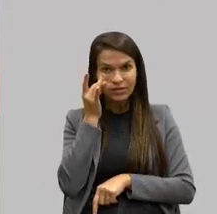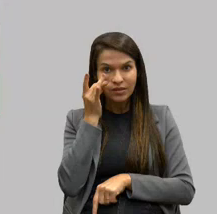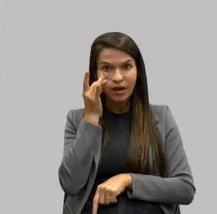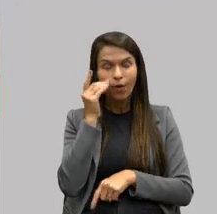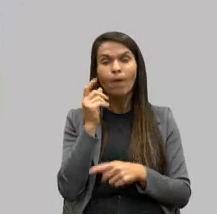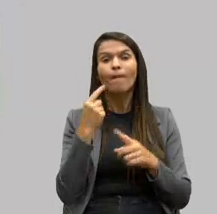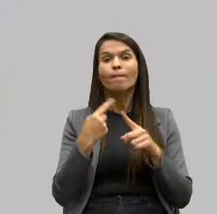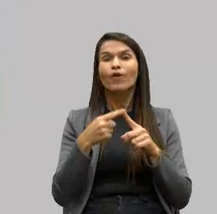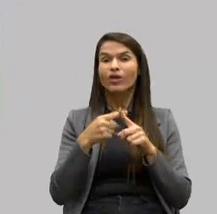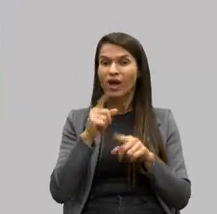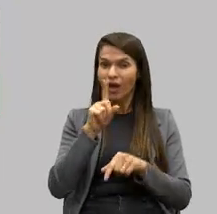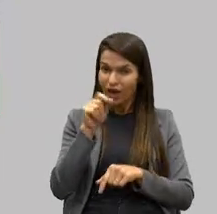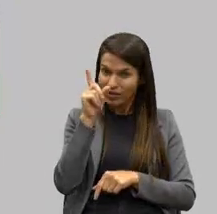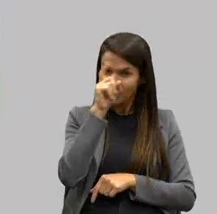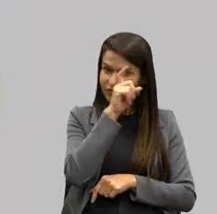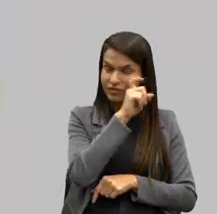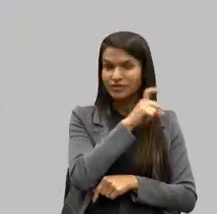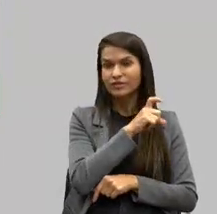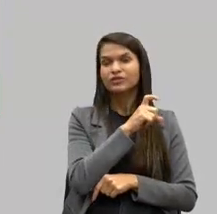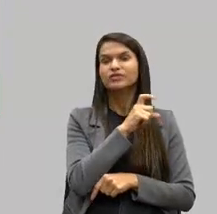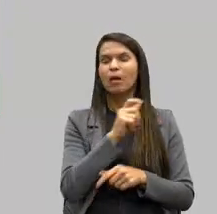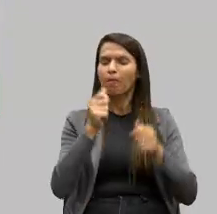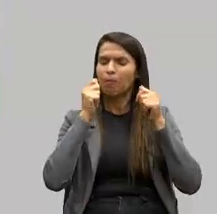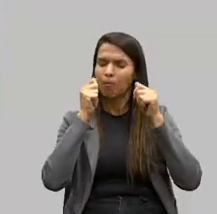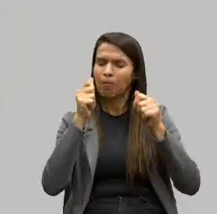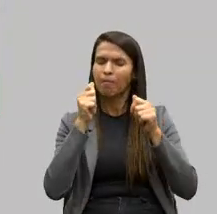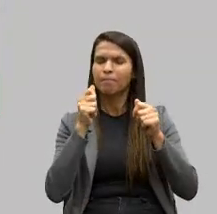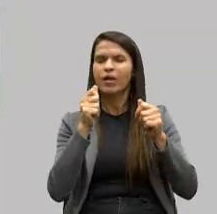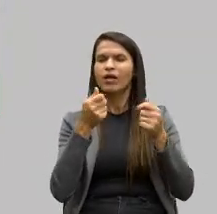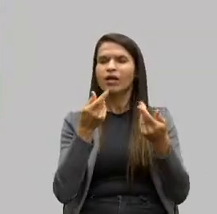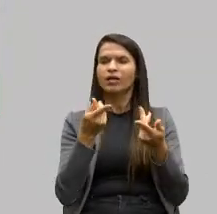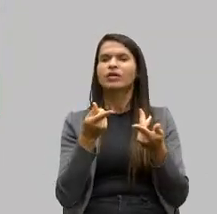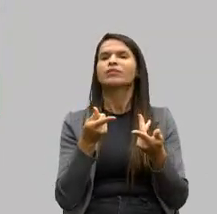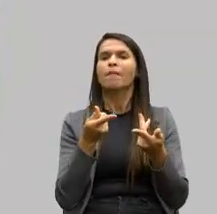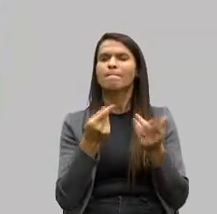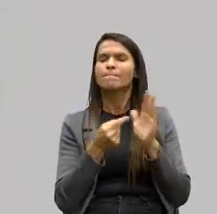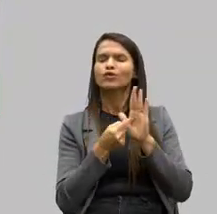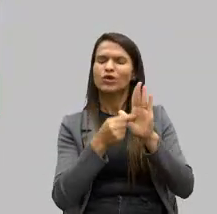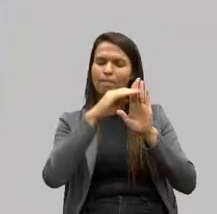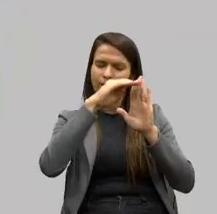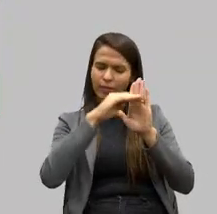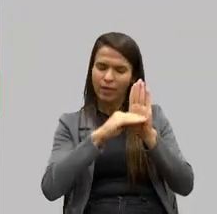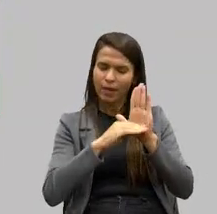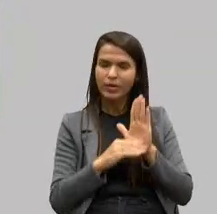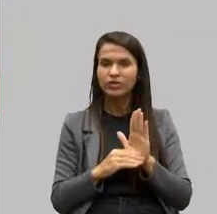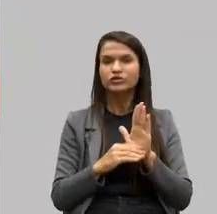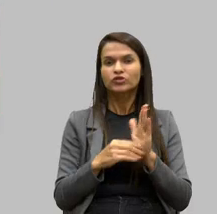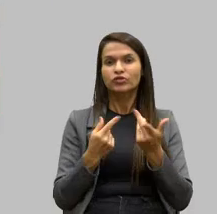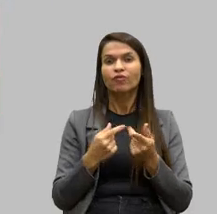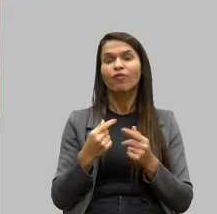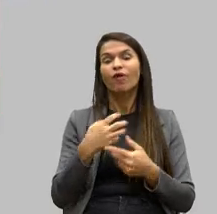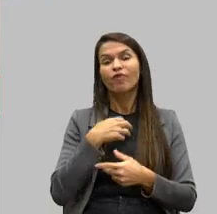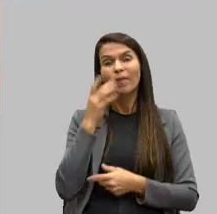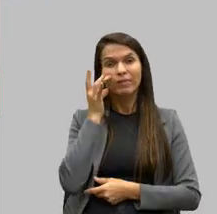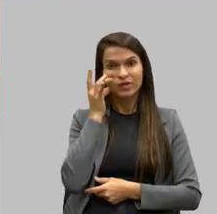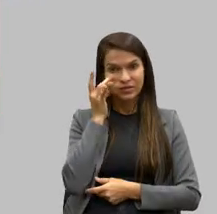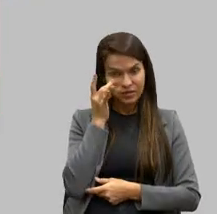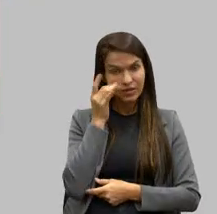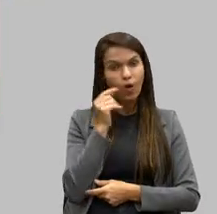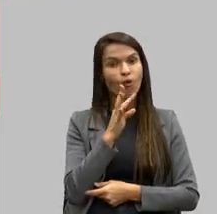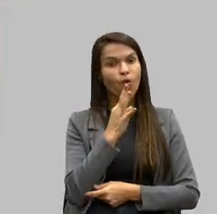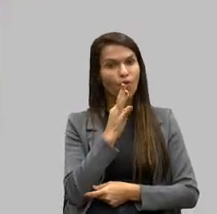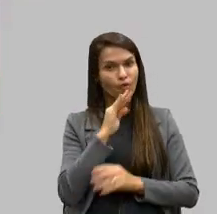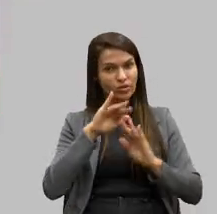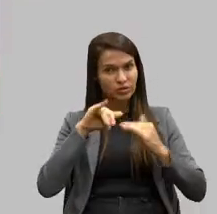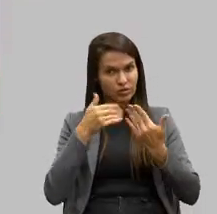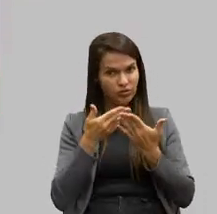Porque é muito difícil reivindicar, trazer todas as suas questões de maneira presencial. e eu conheço a escola